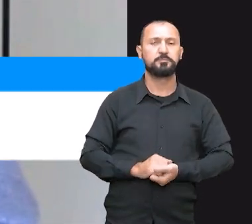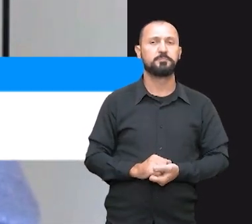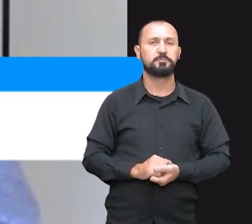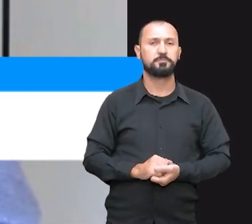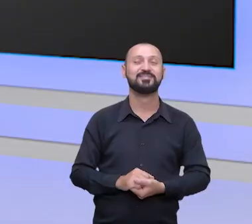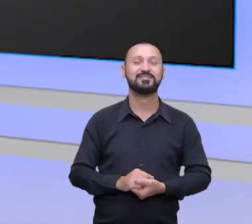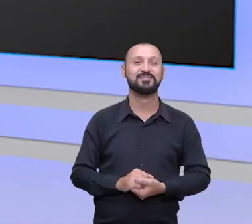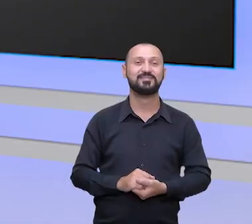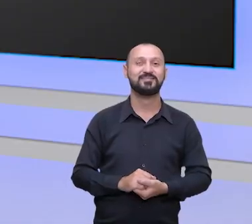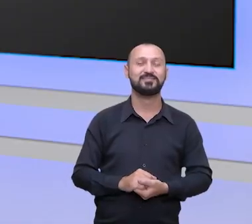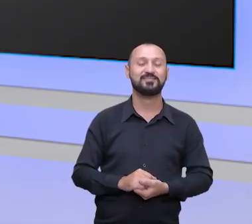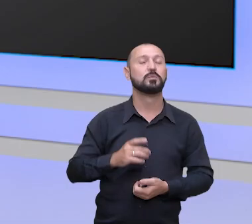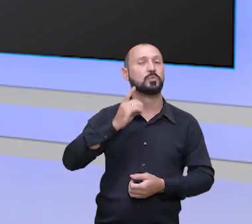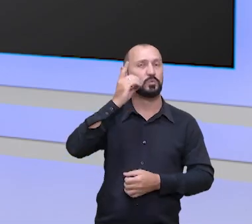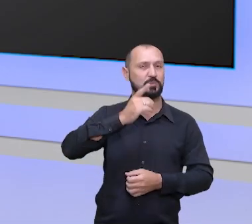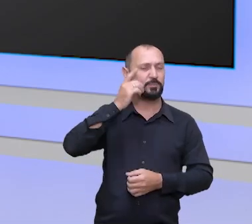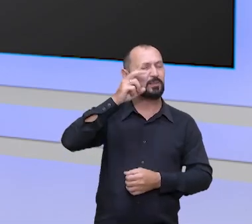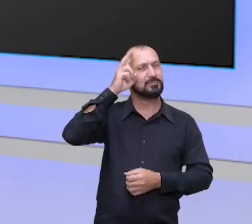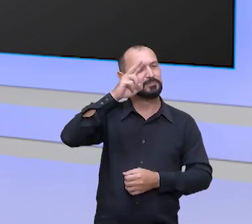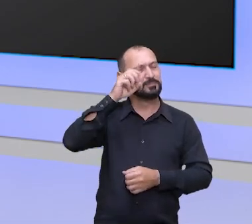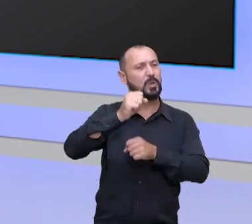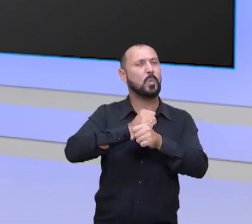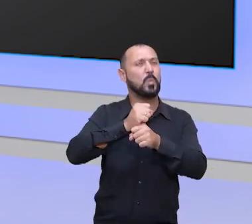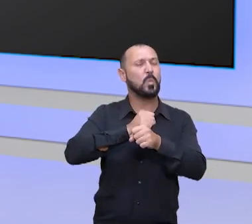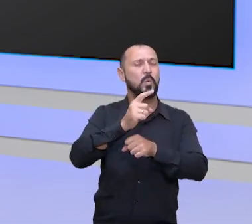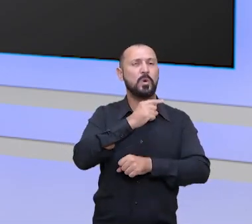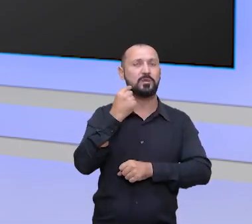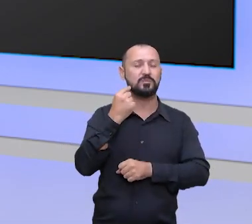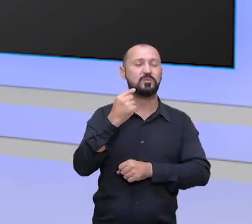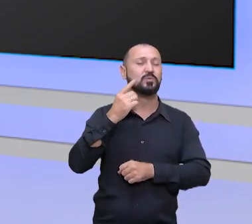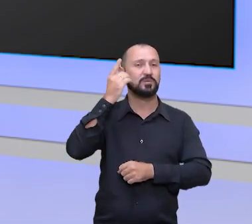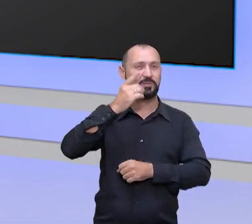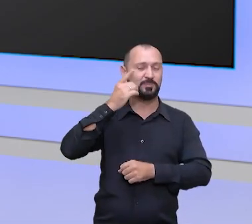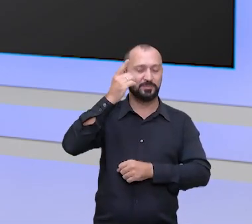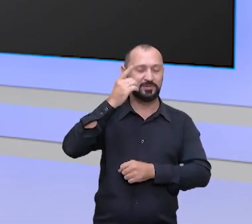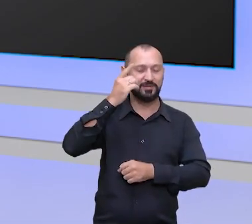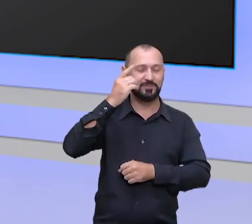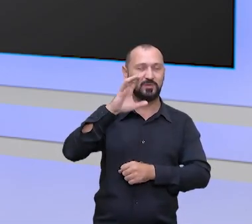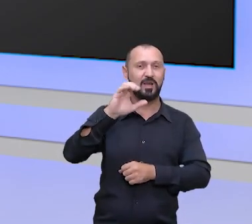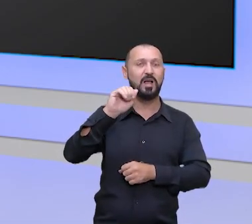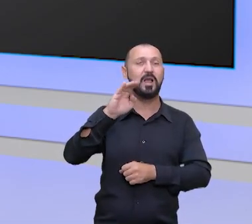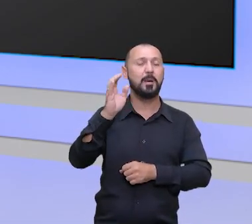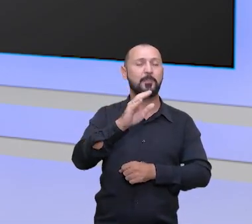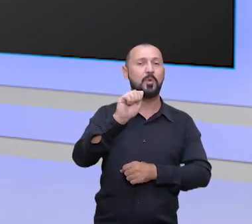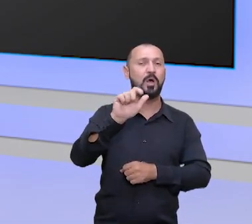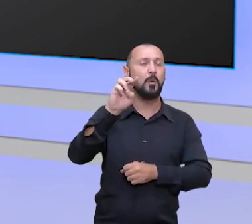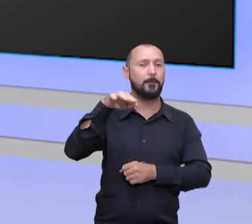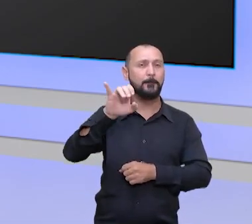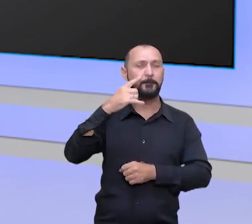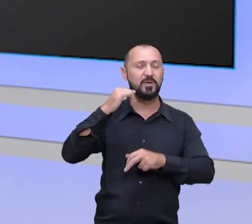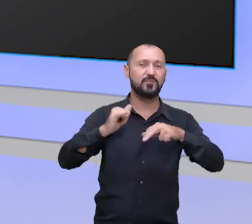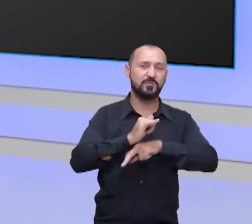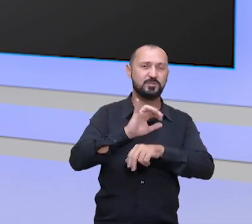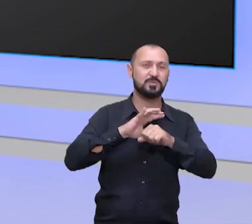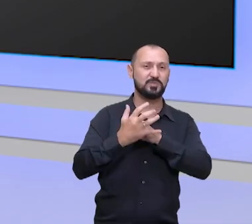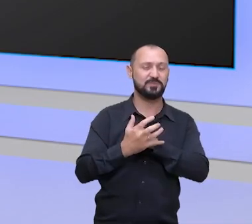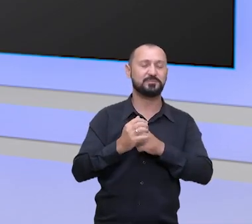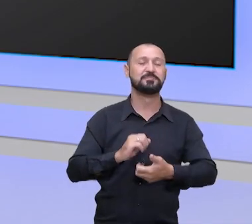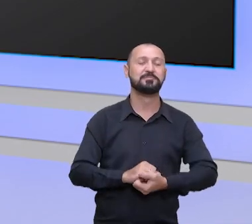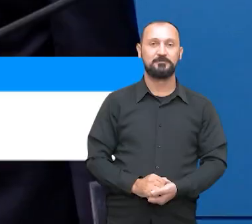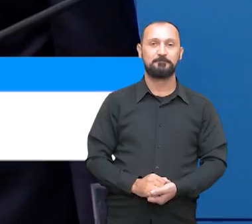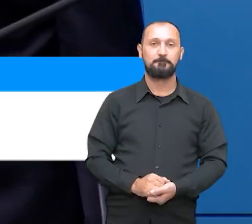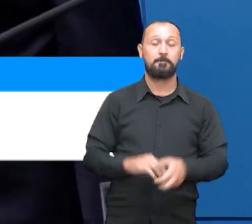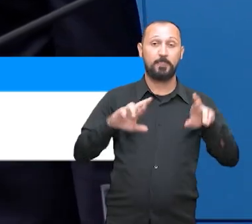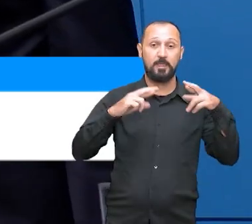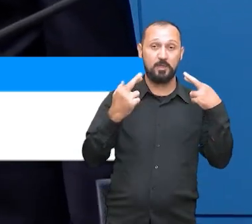depressão grave. Parlamentares lembram um ano de falecimento do deputado Cabo Almi, vítima da